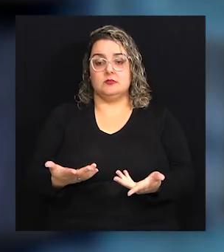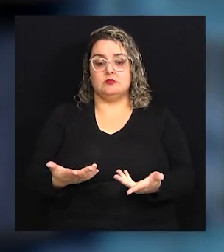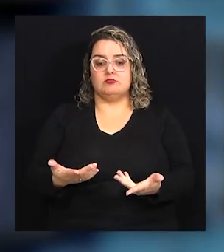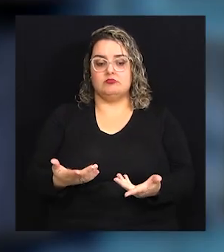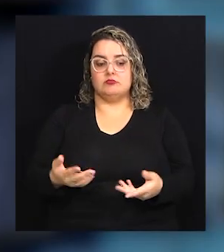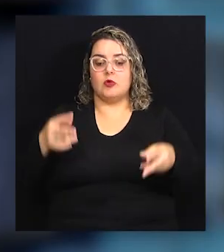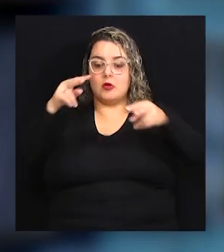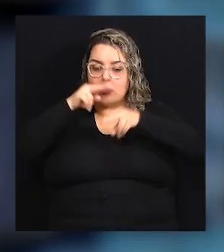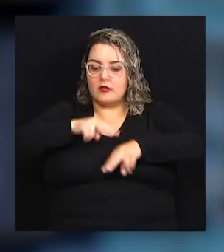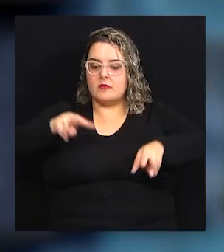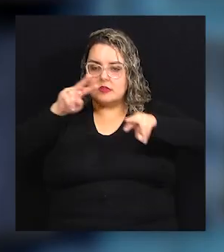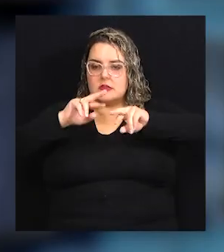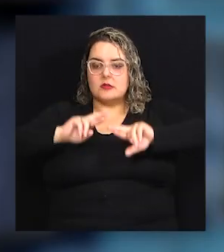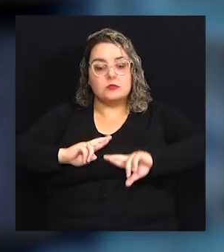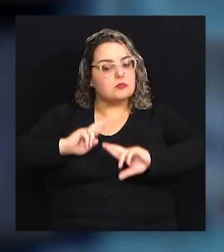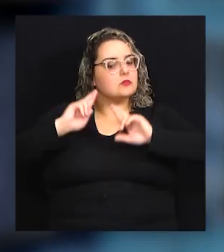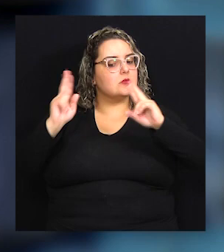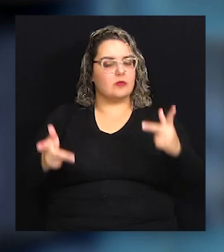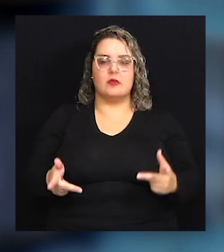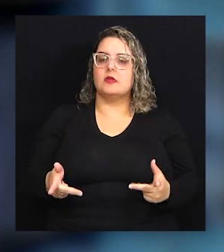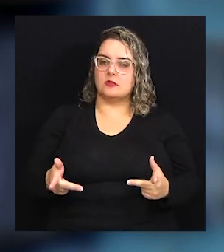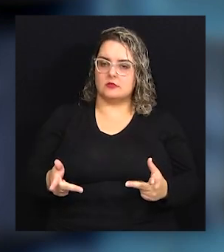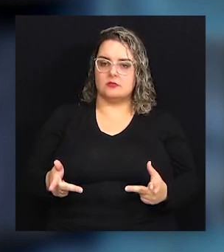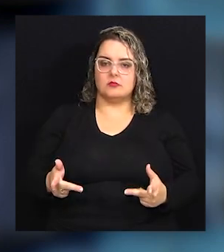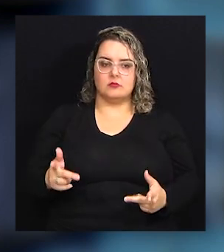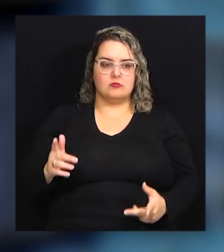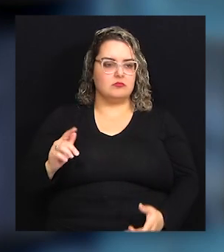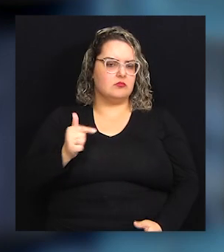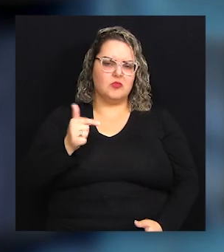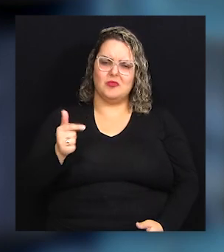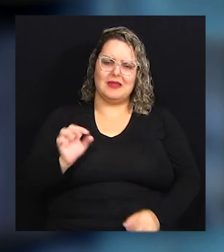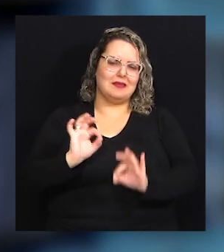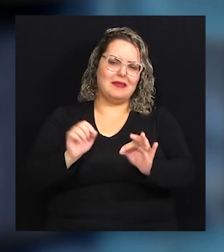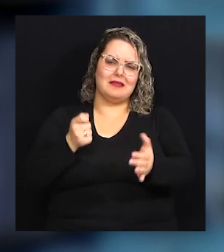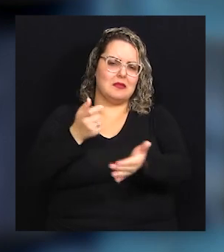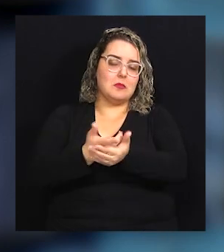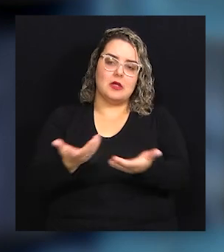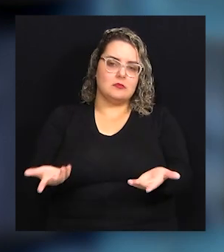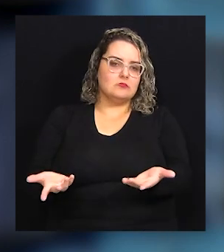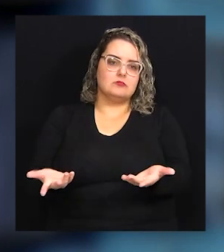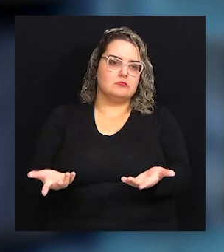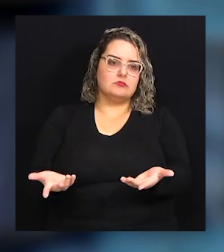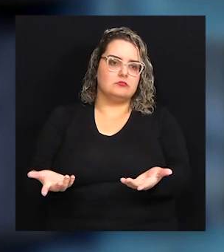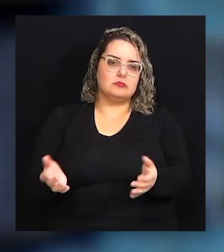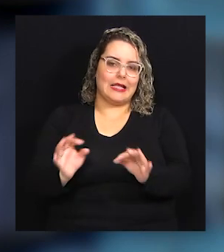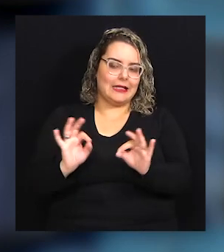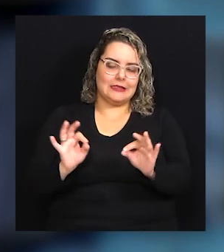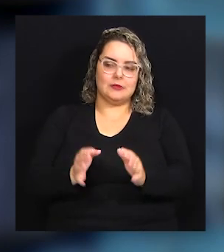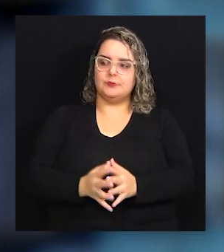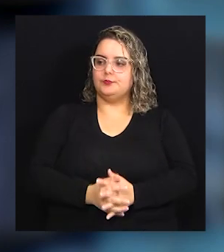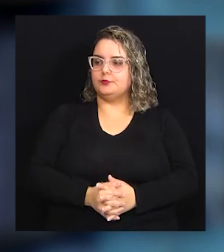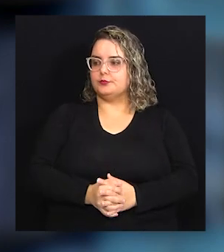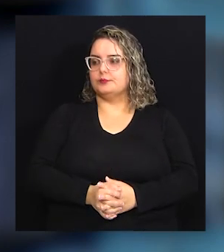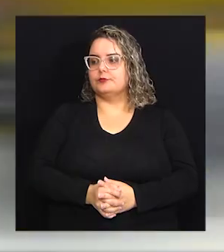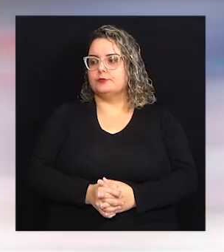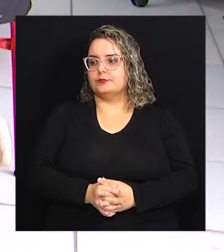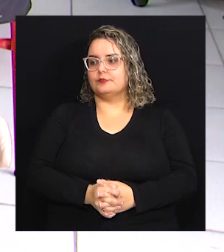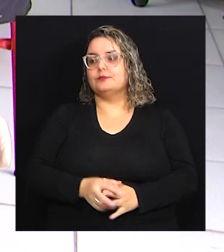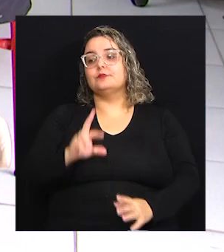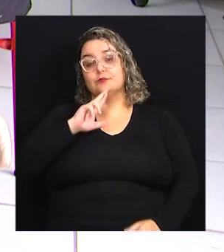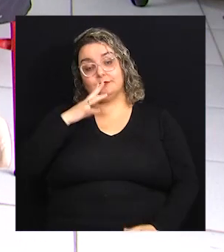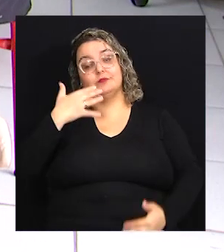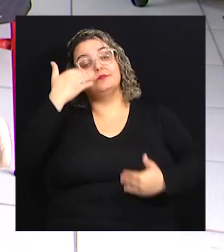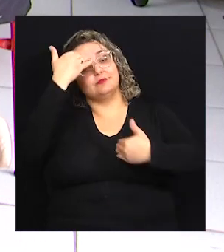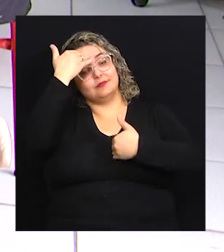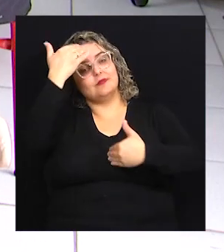empregados, com a sua perspectiva de vida transformada, eu acho que não tem preço. Eu acho que não tem o que pague. É